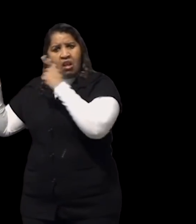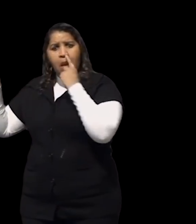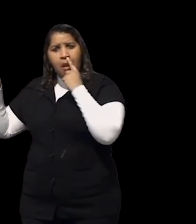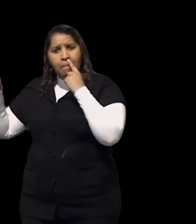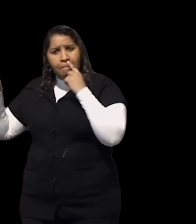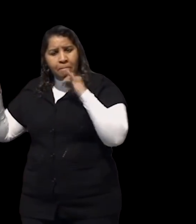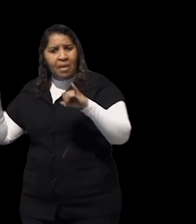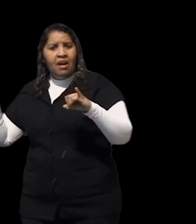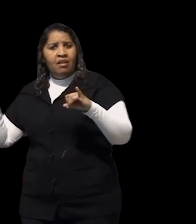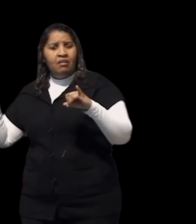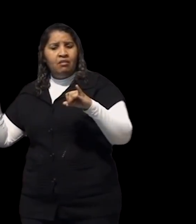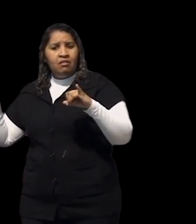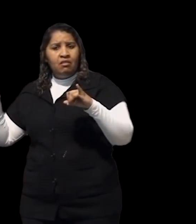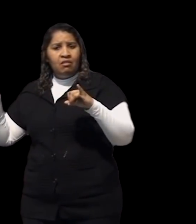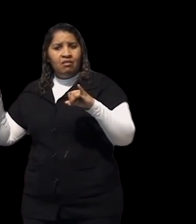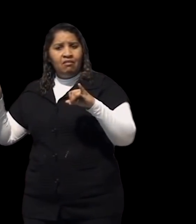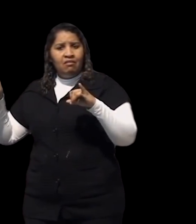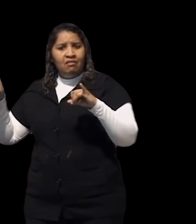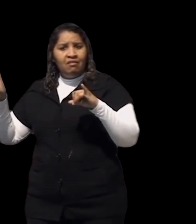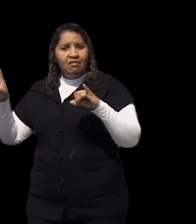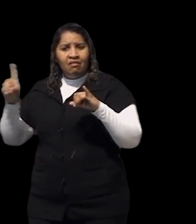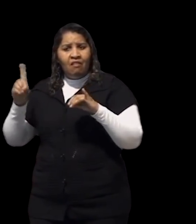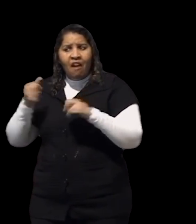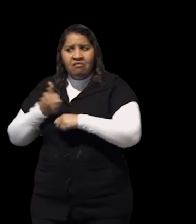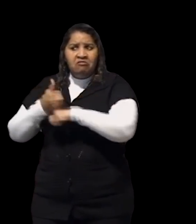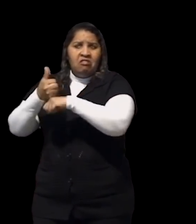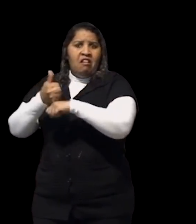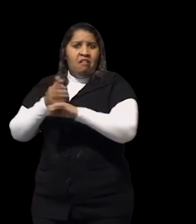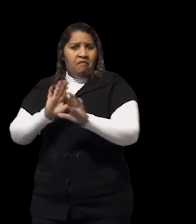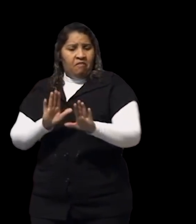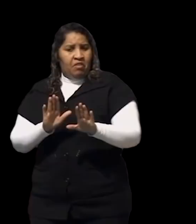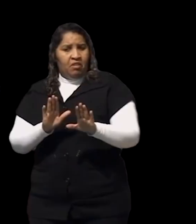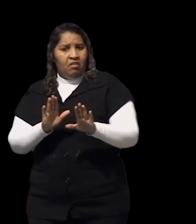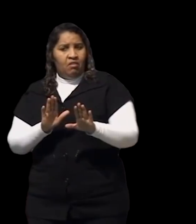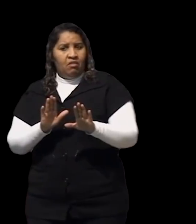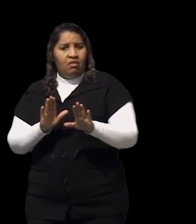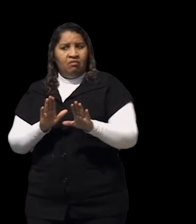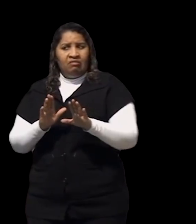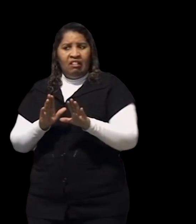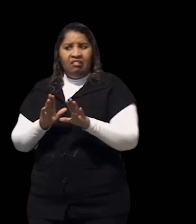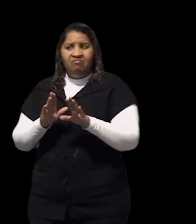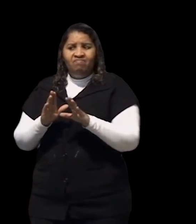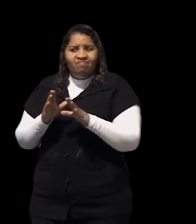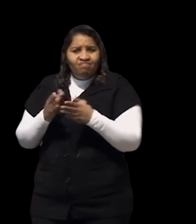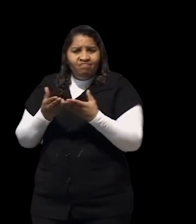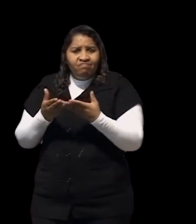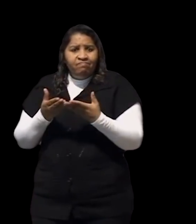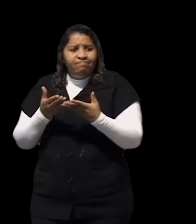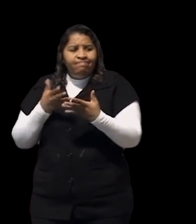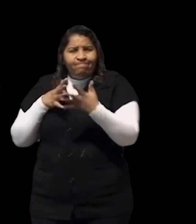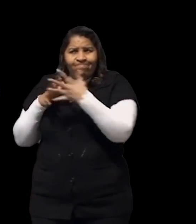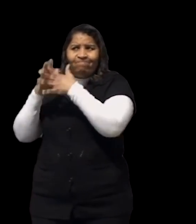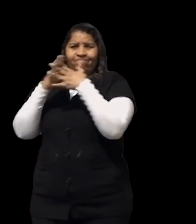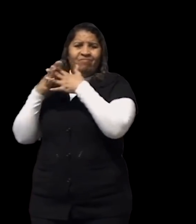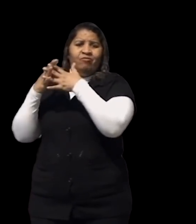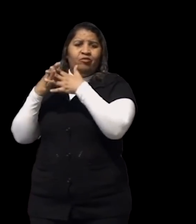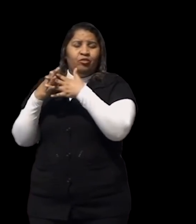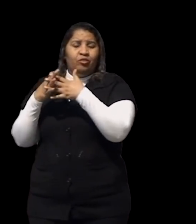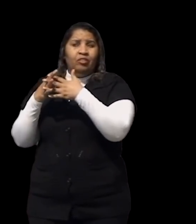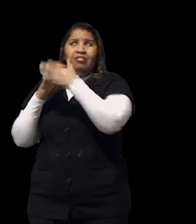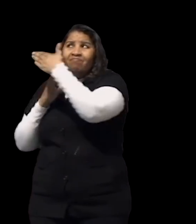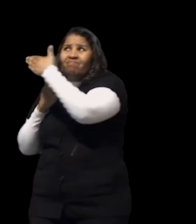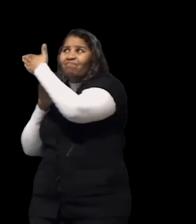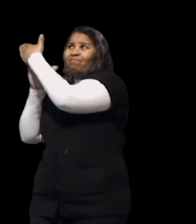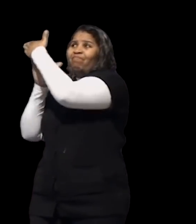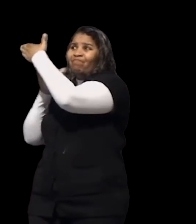relação entre pai e filho tá distorcida não existe uma o impedimento de você se aproximar do